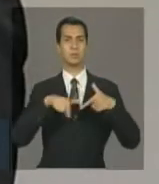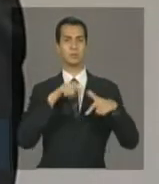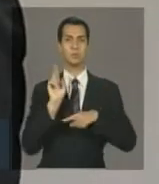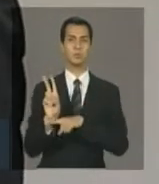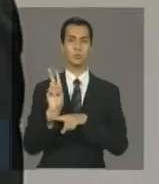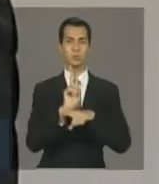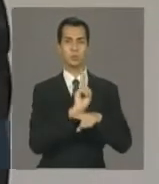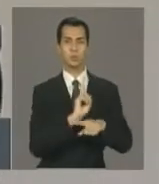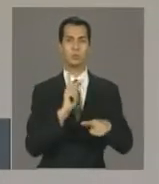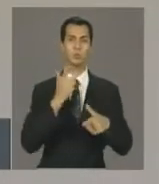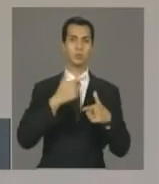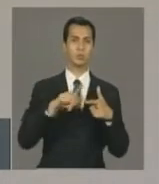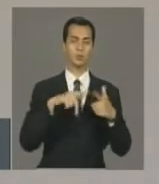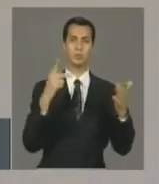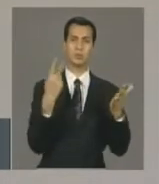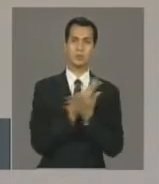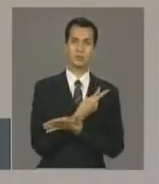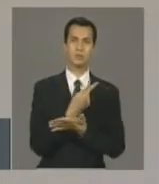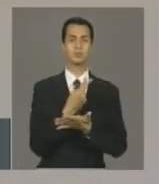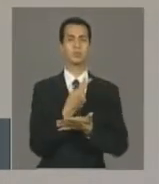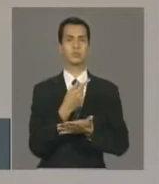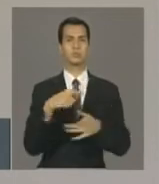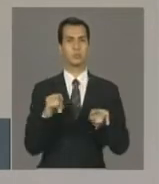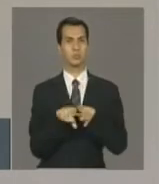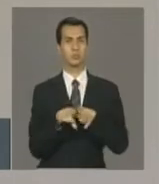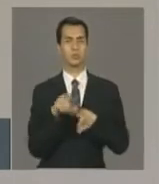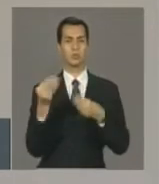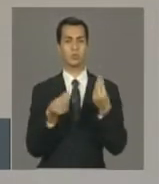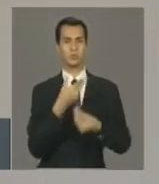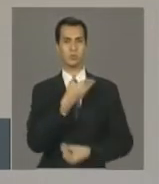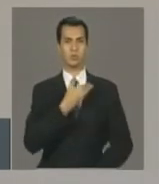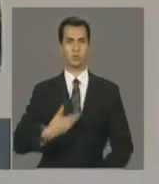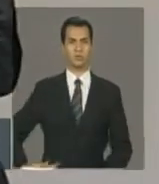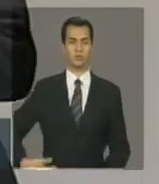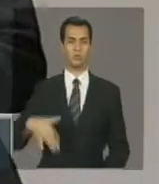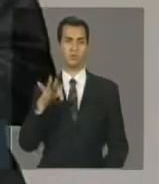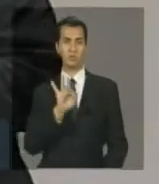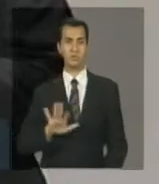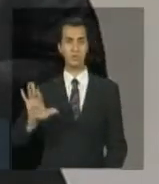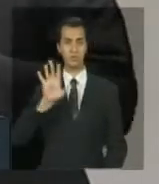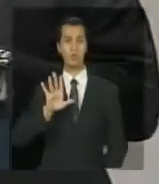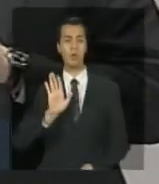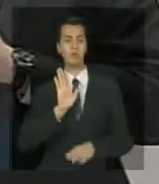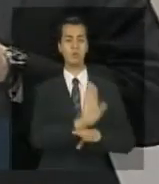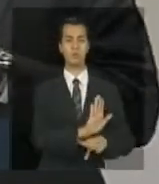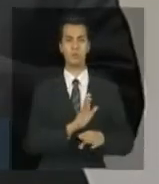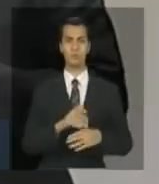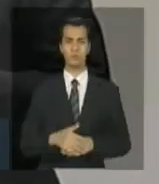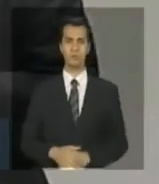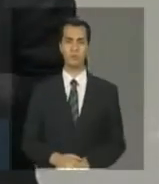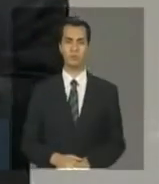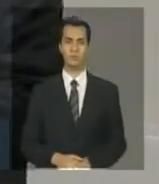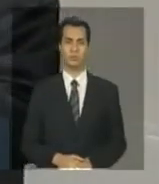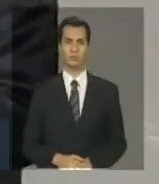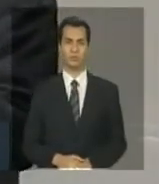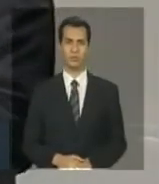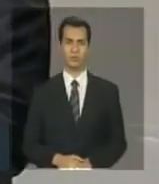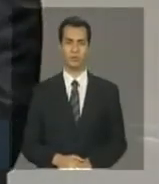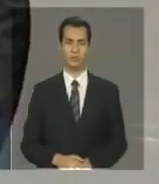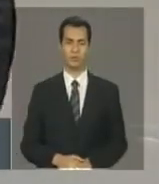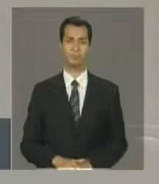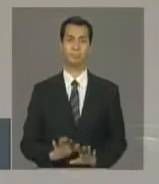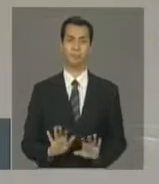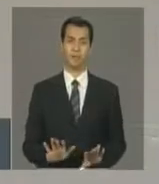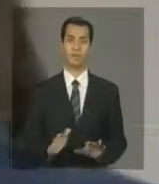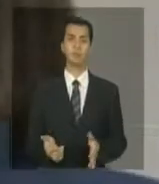especificamente a coordenação da resposta a resposta do governo federal nesse desafio próximo favor no entanto o